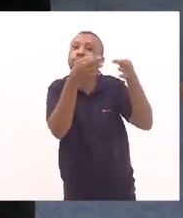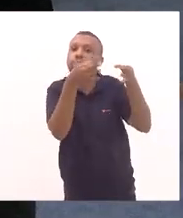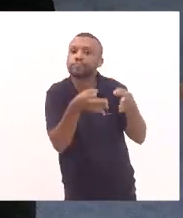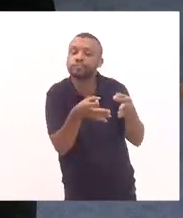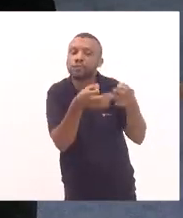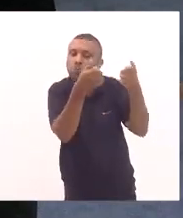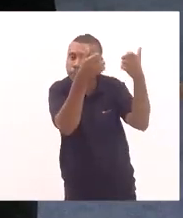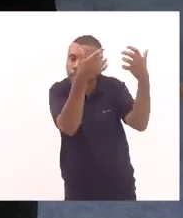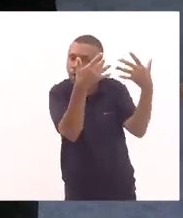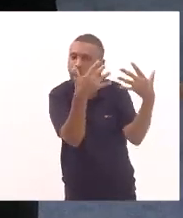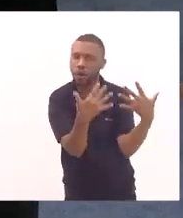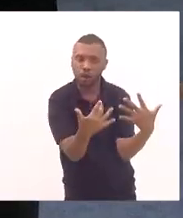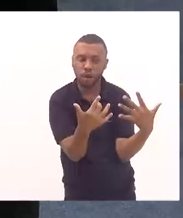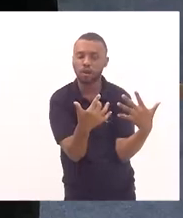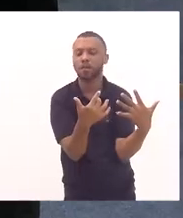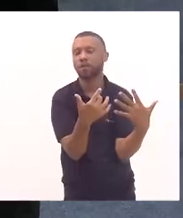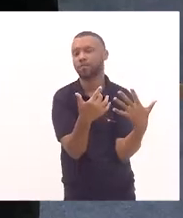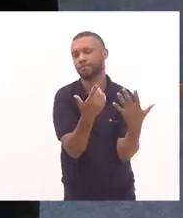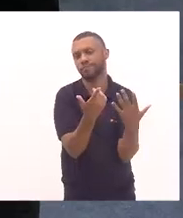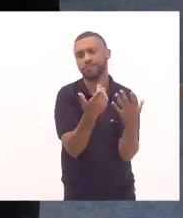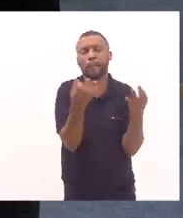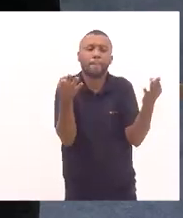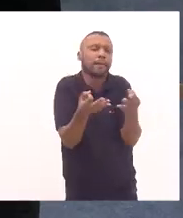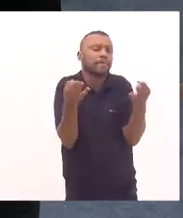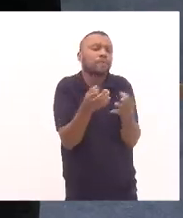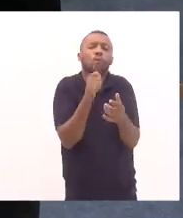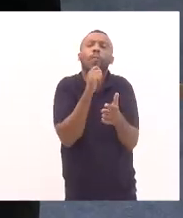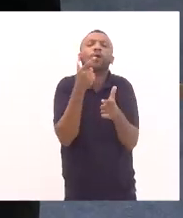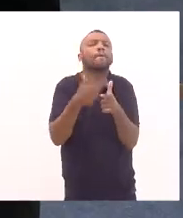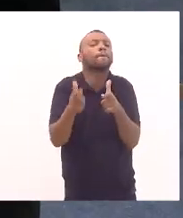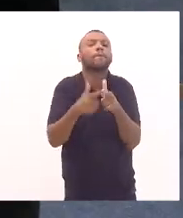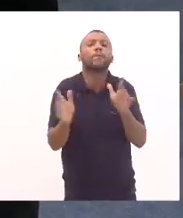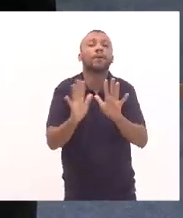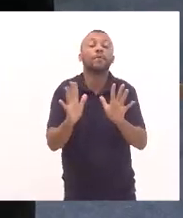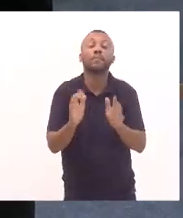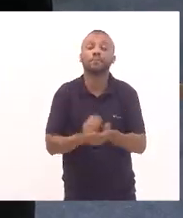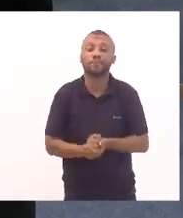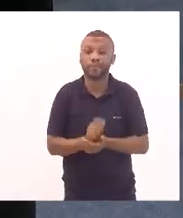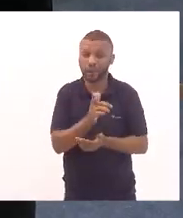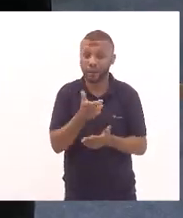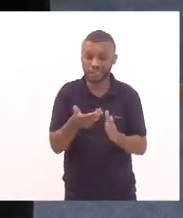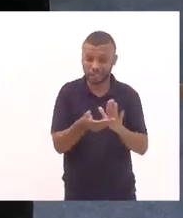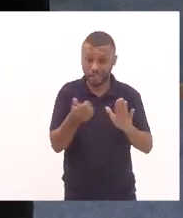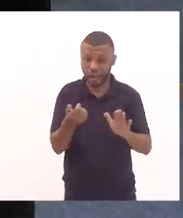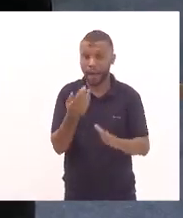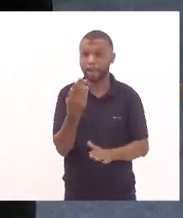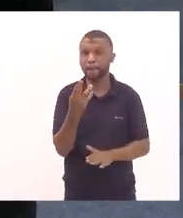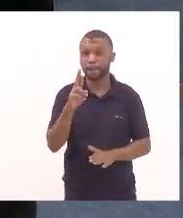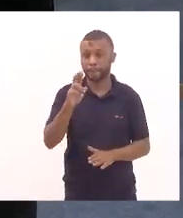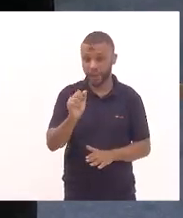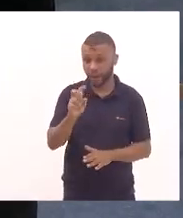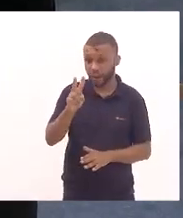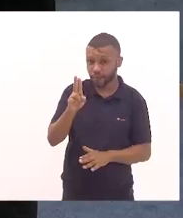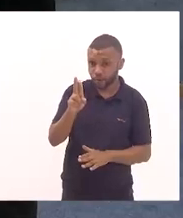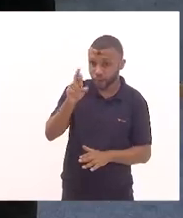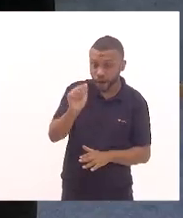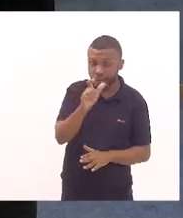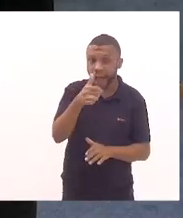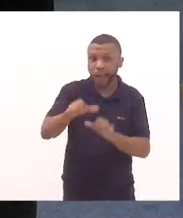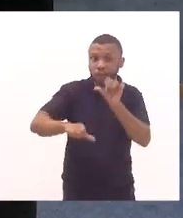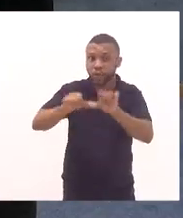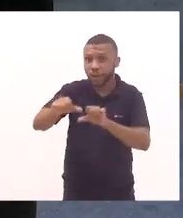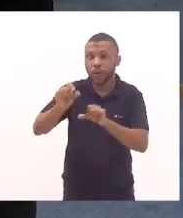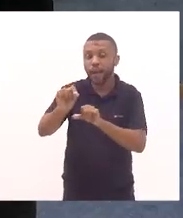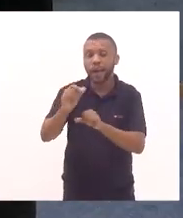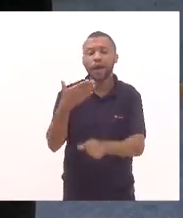do que significa, e outras modalidades. Perfeito, sem problema algum. Agora, tirar a palavra bravura, só falta querer trocar bravura